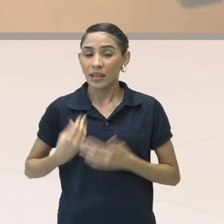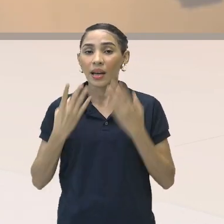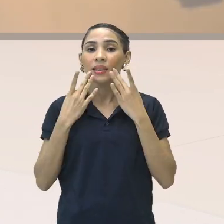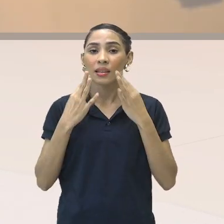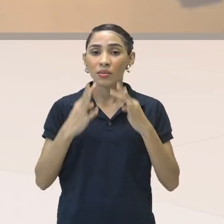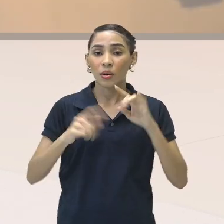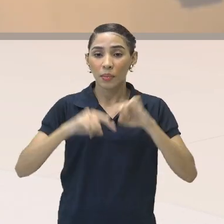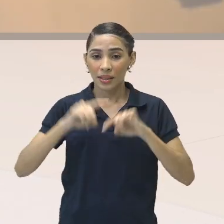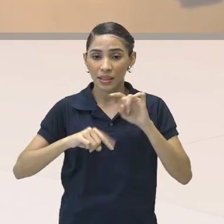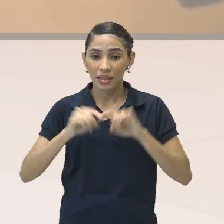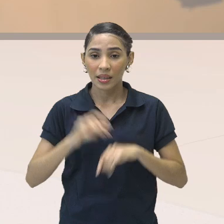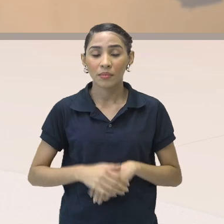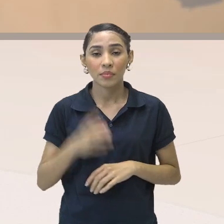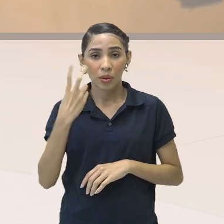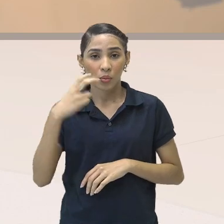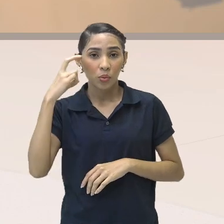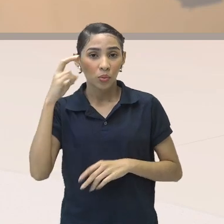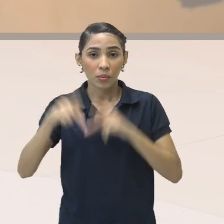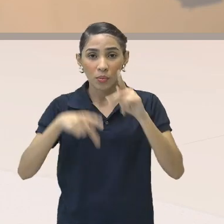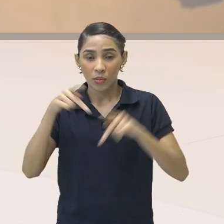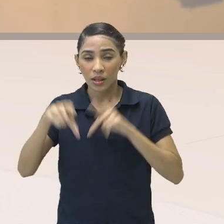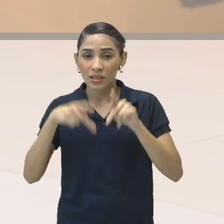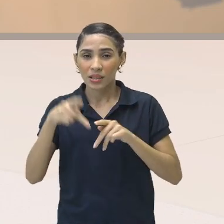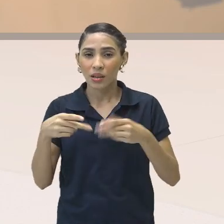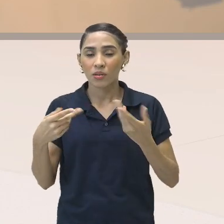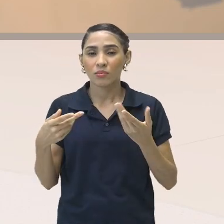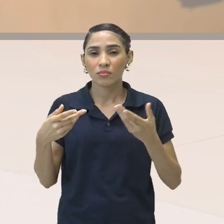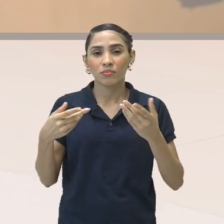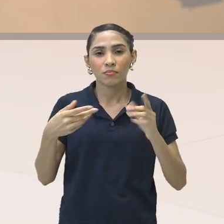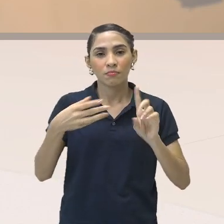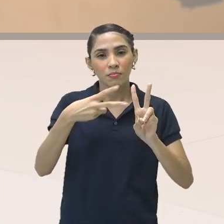né? Enquanto a cultura das populações locais